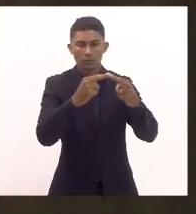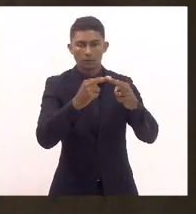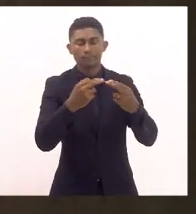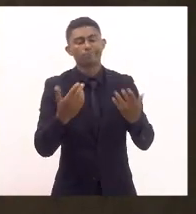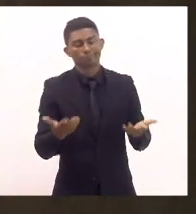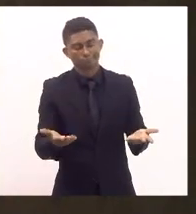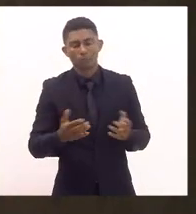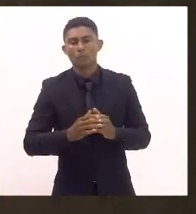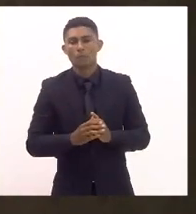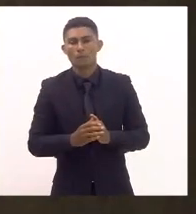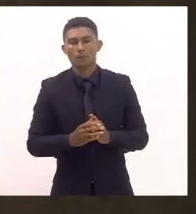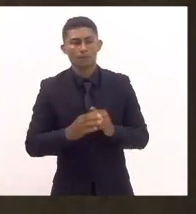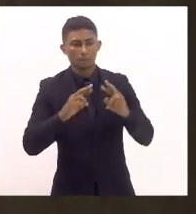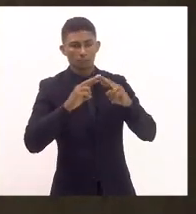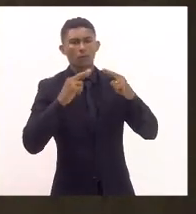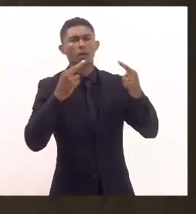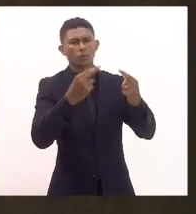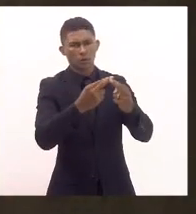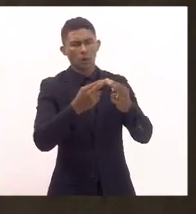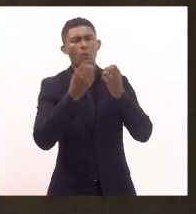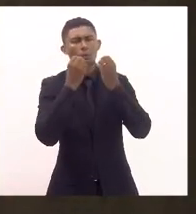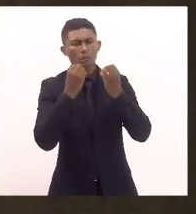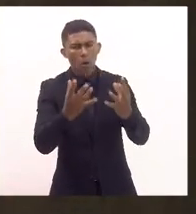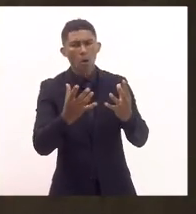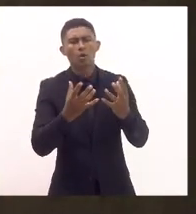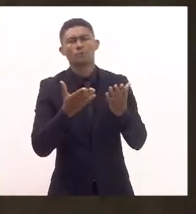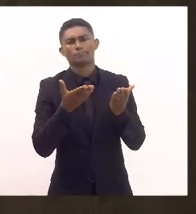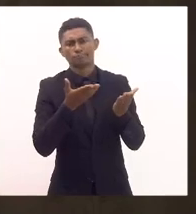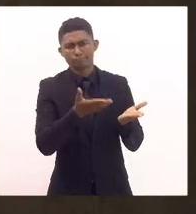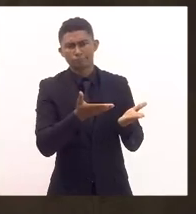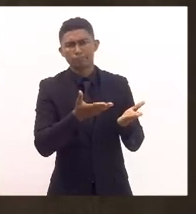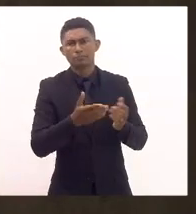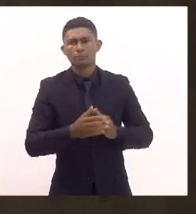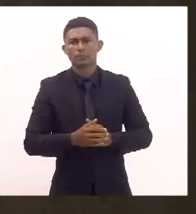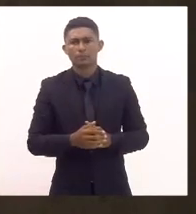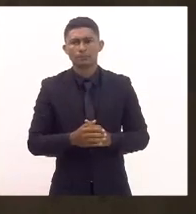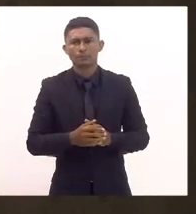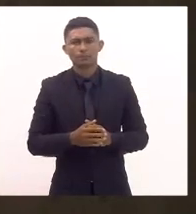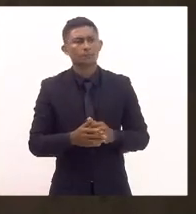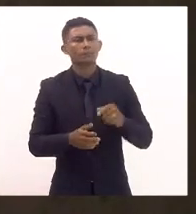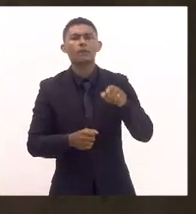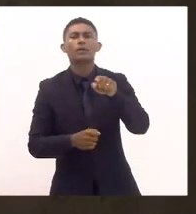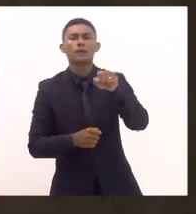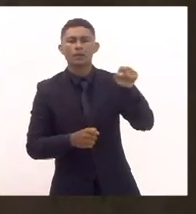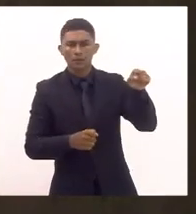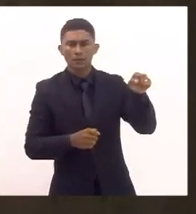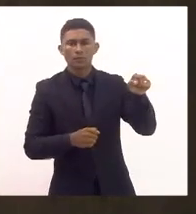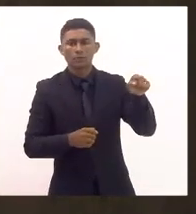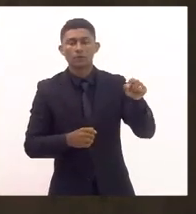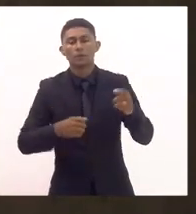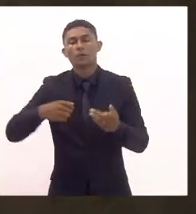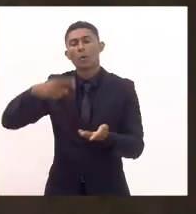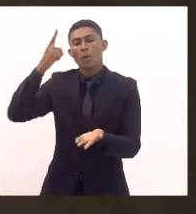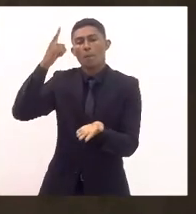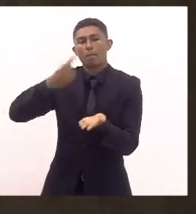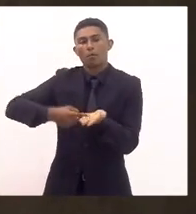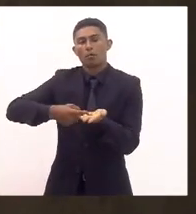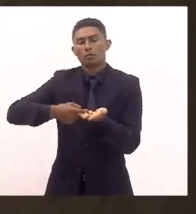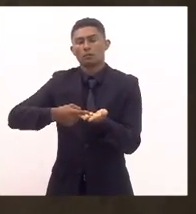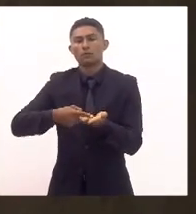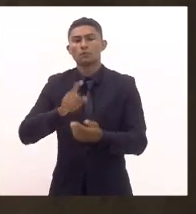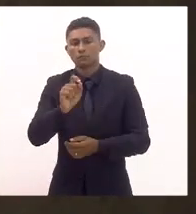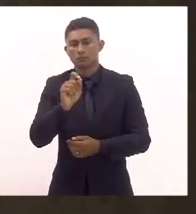que foi do nosso ponto de vista Positivo né ele já marcaram a